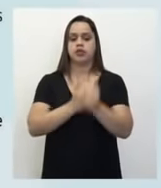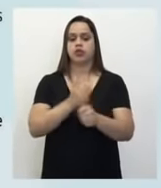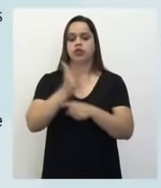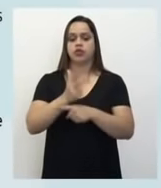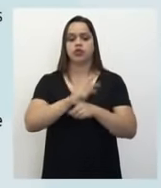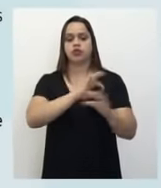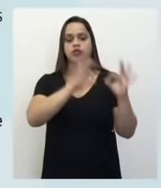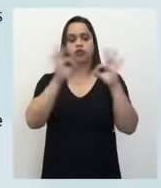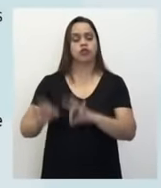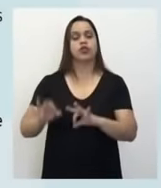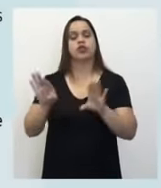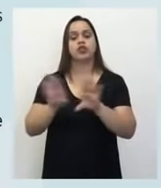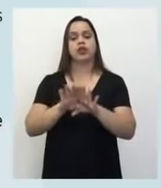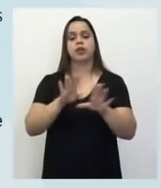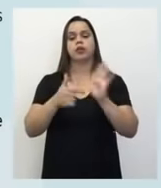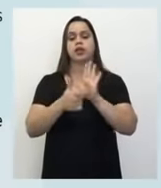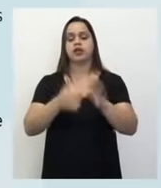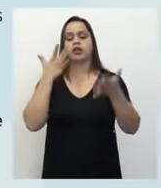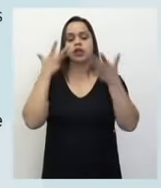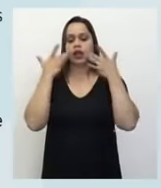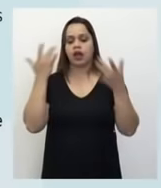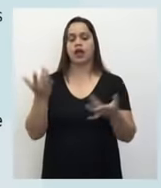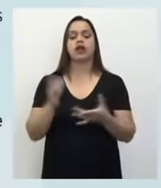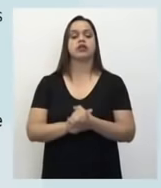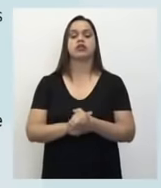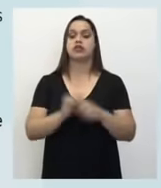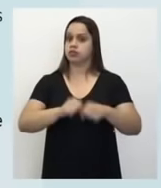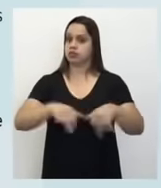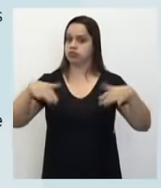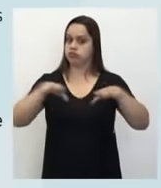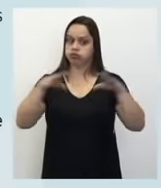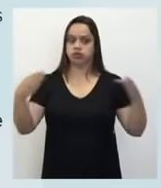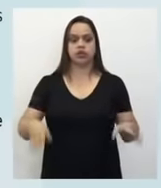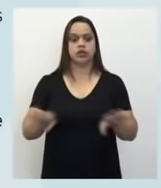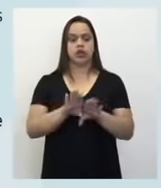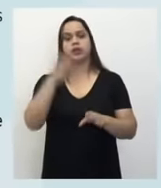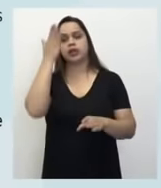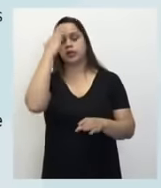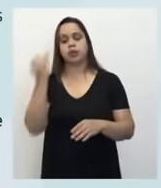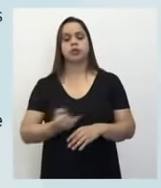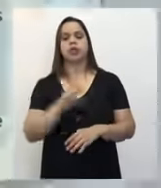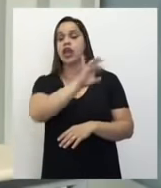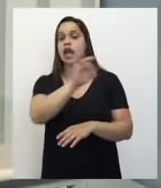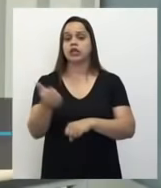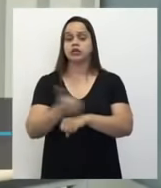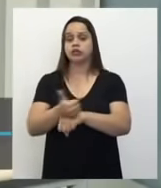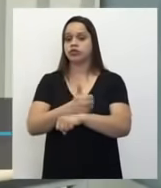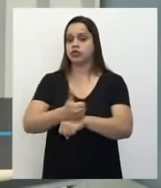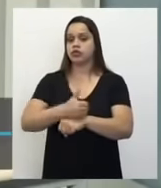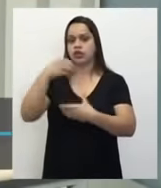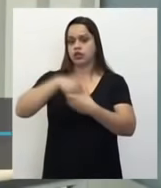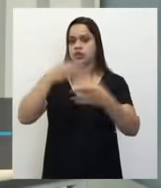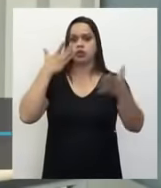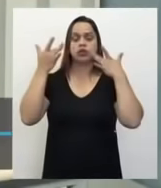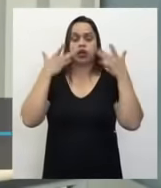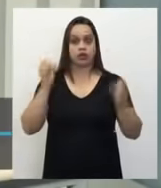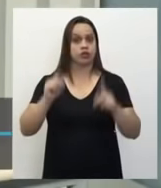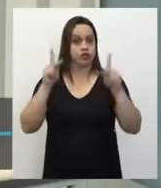mundo do espetáculo. E soubemos a importância e a funcionalidade de cada profissional do teatro, tá, turma? Então,